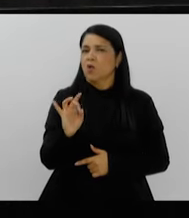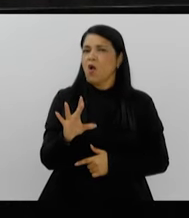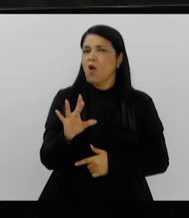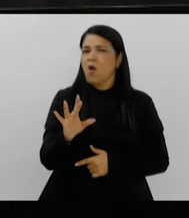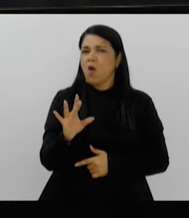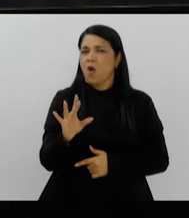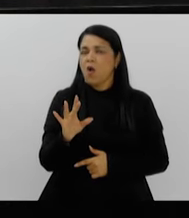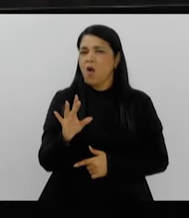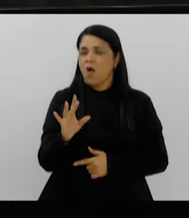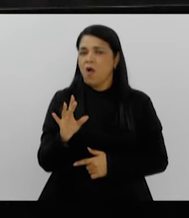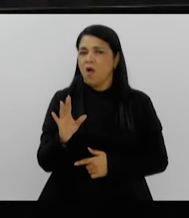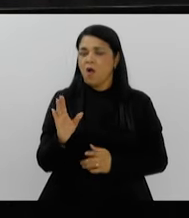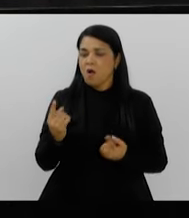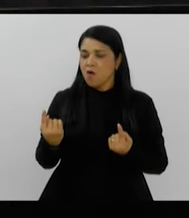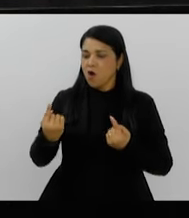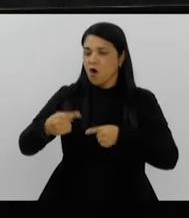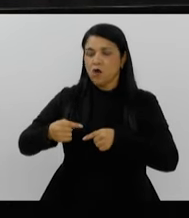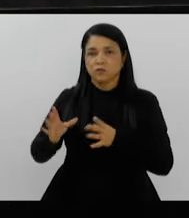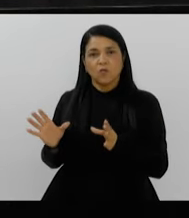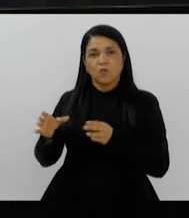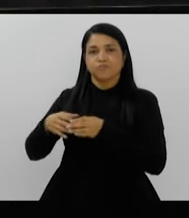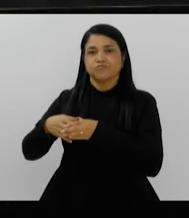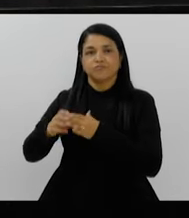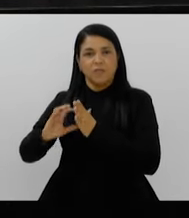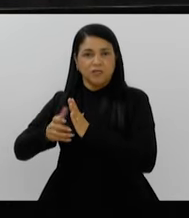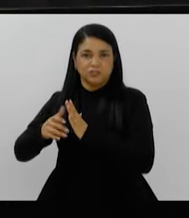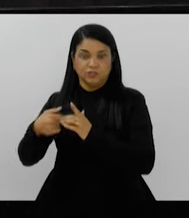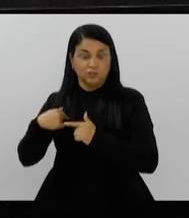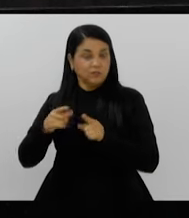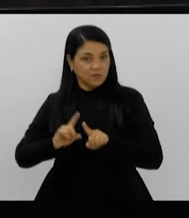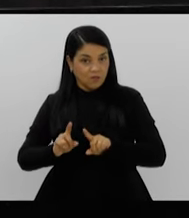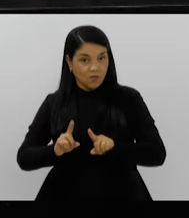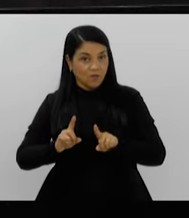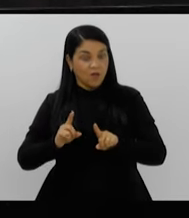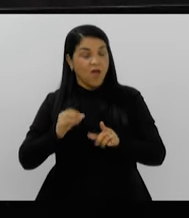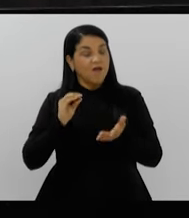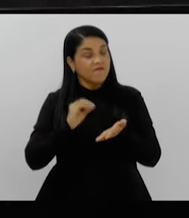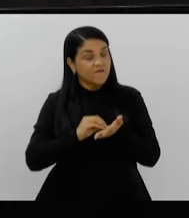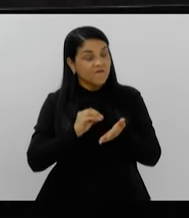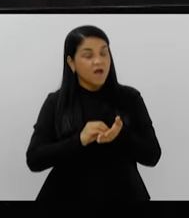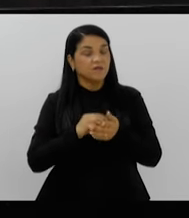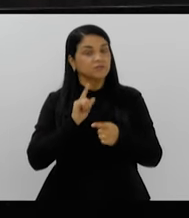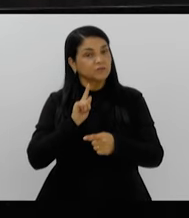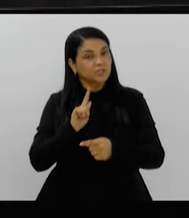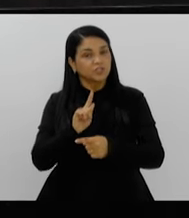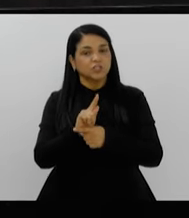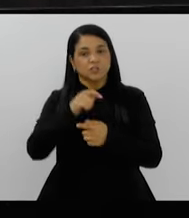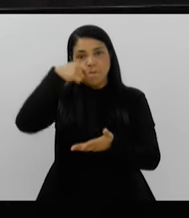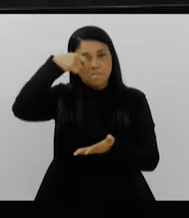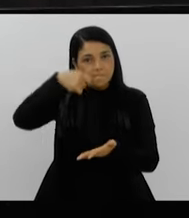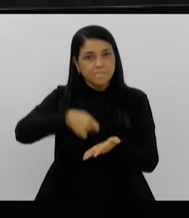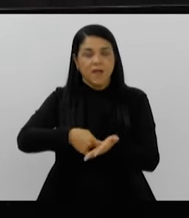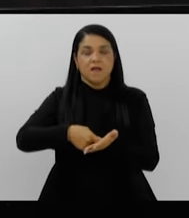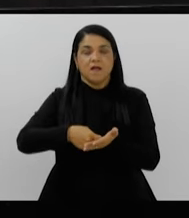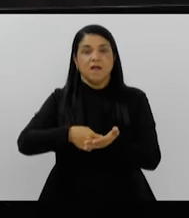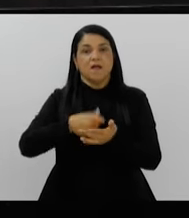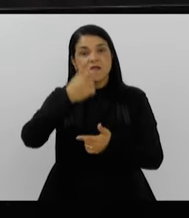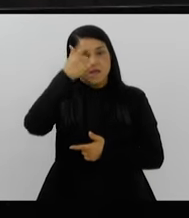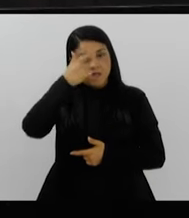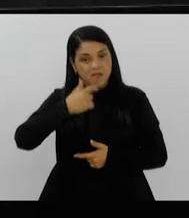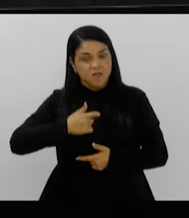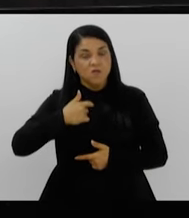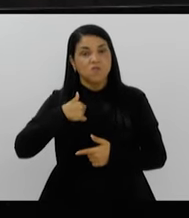aqui a oposição disse com relação à falta, não é, de uma gestão mais severa. Eu venho, não é,